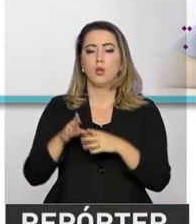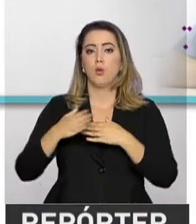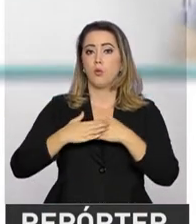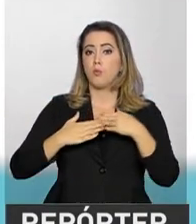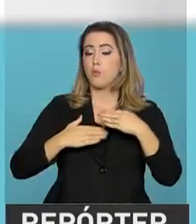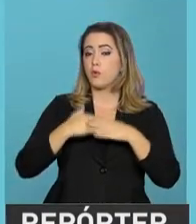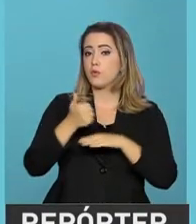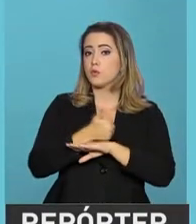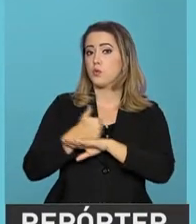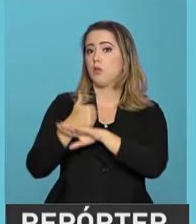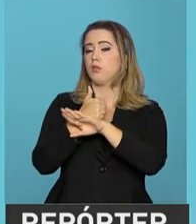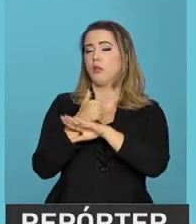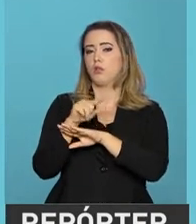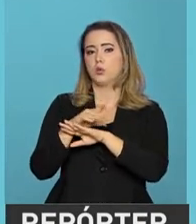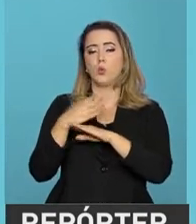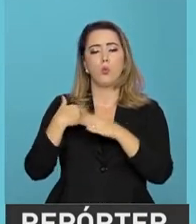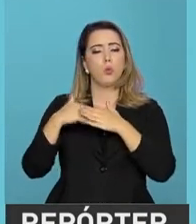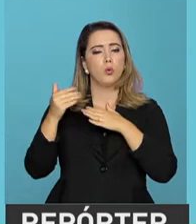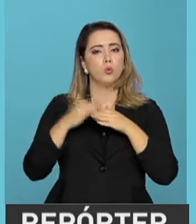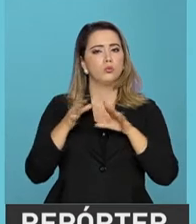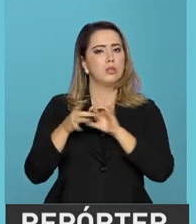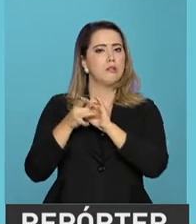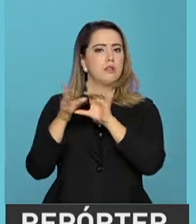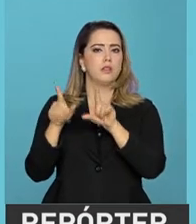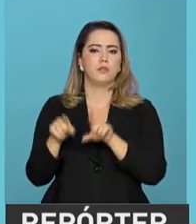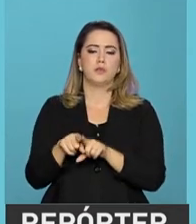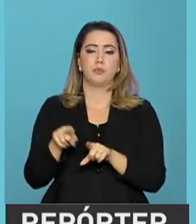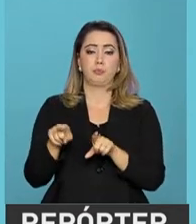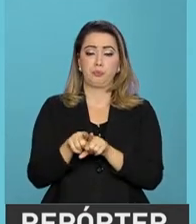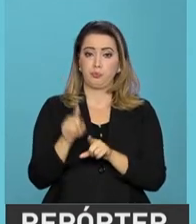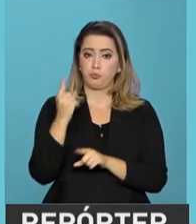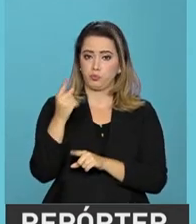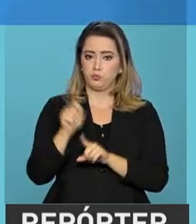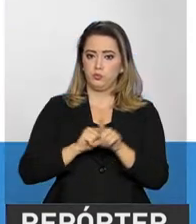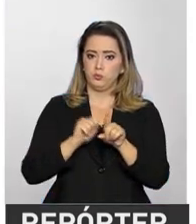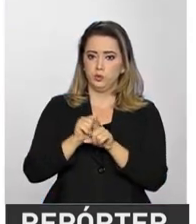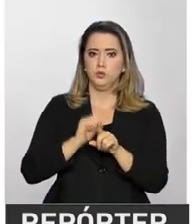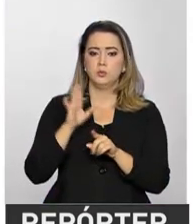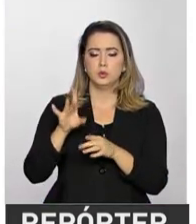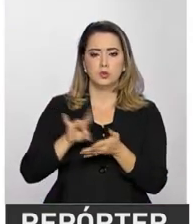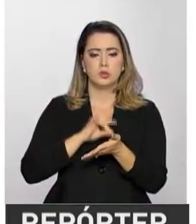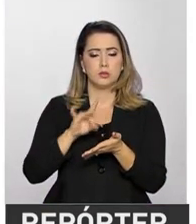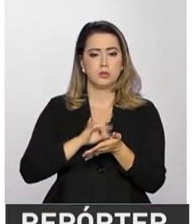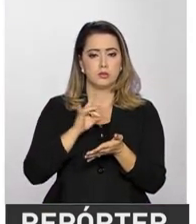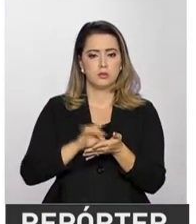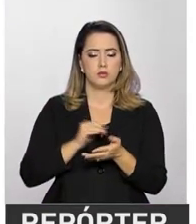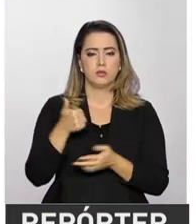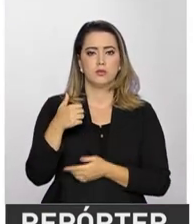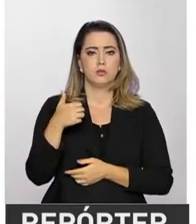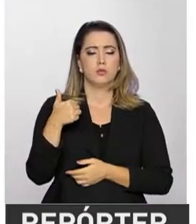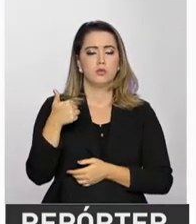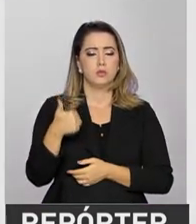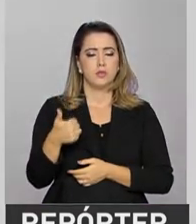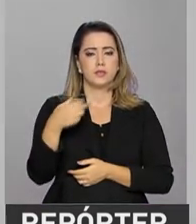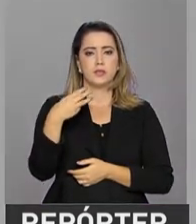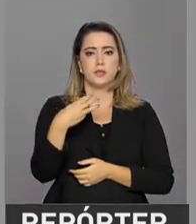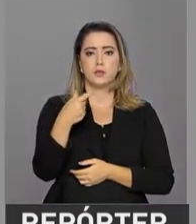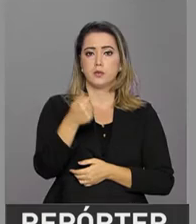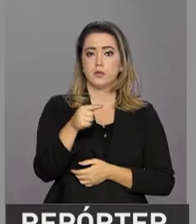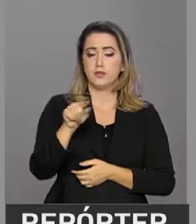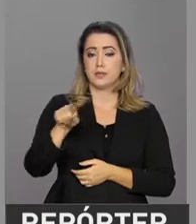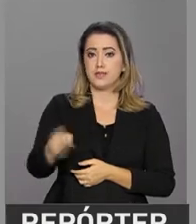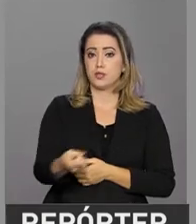do nível de escolaridade em menos de um mês de lançamento já foram feitas mais de 137 mil